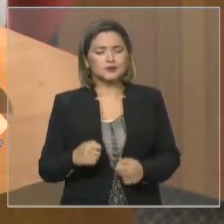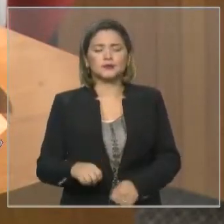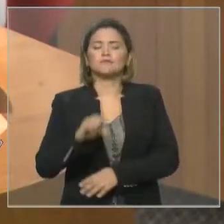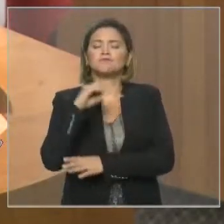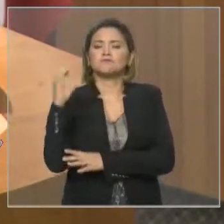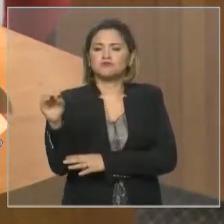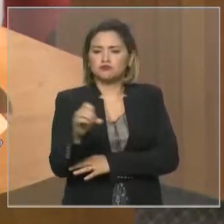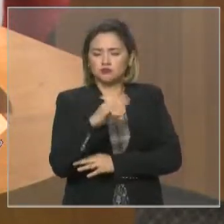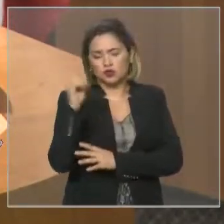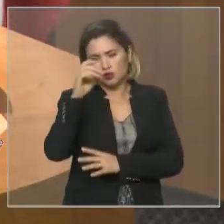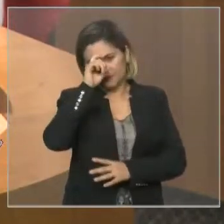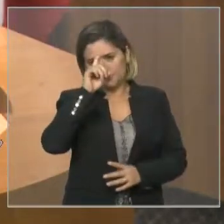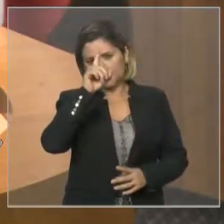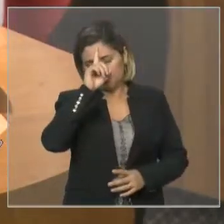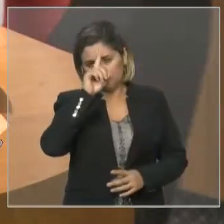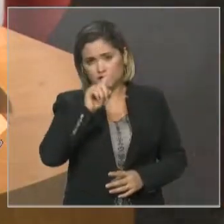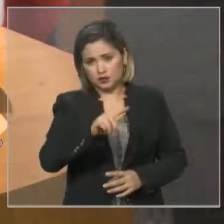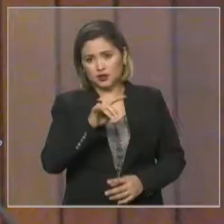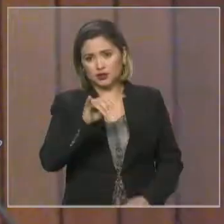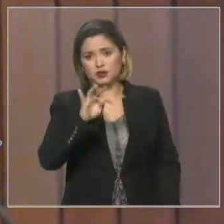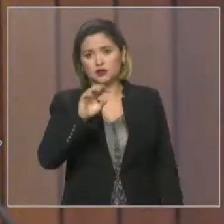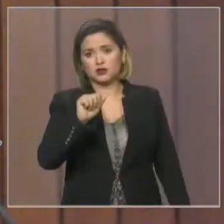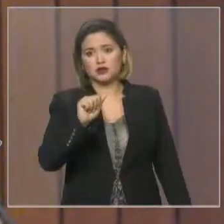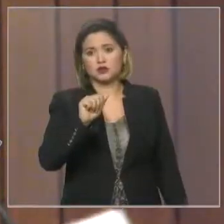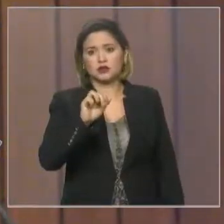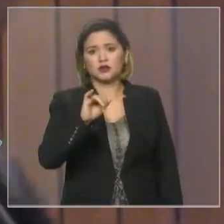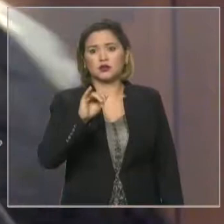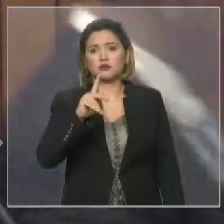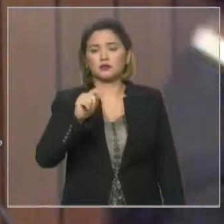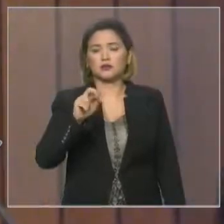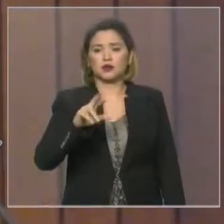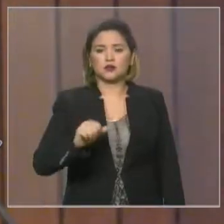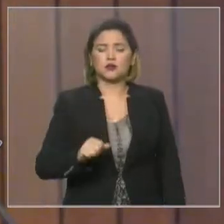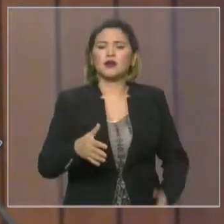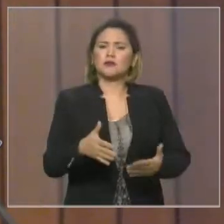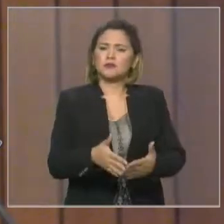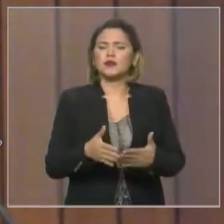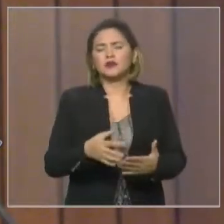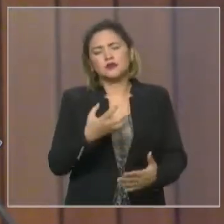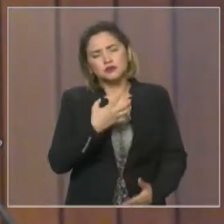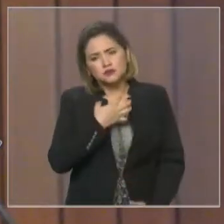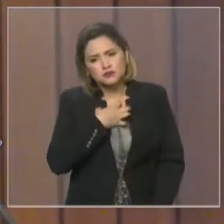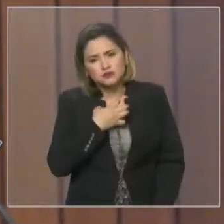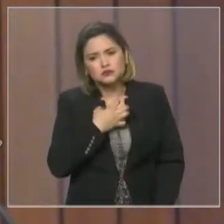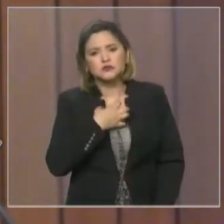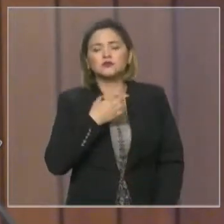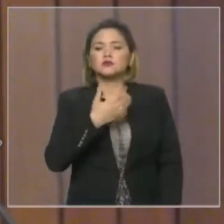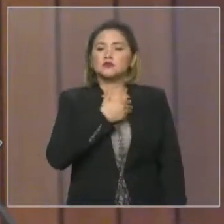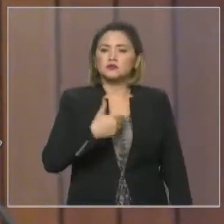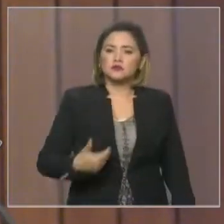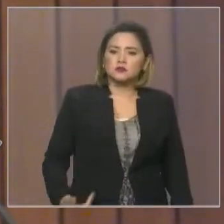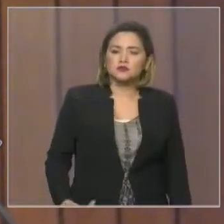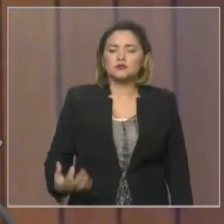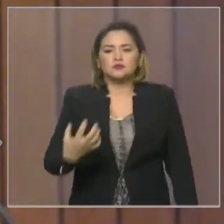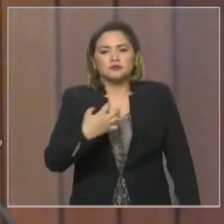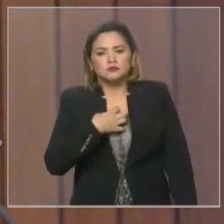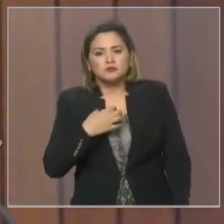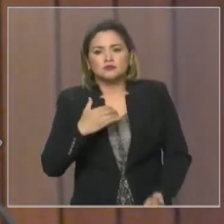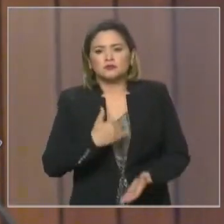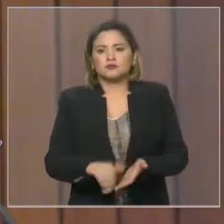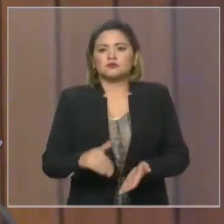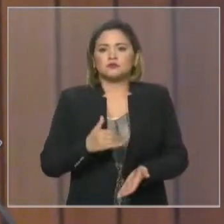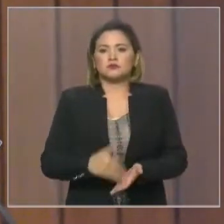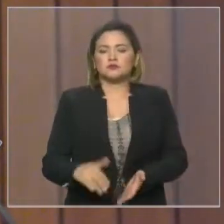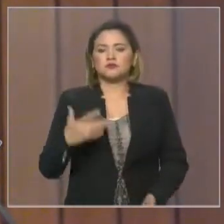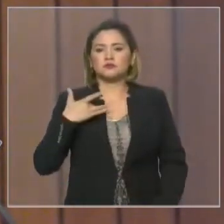no município de Itaipava do Grajaú, senhor presidente. Então, pedimos a sensibilidade do nosso governador, sensibilidade do nosso secretário